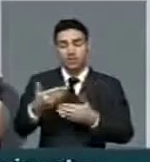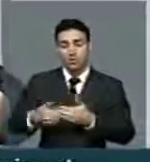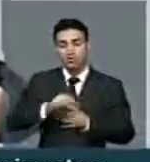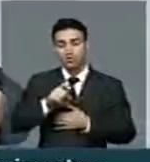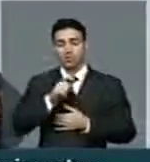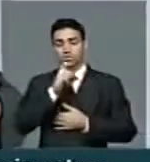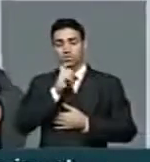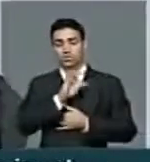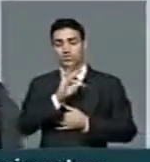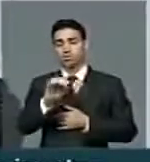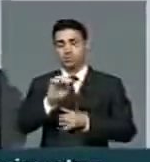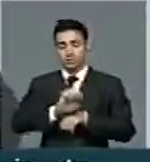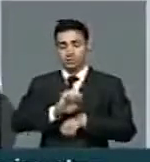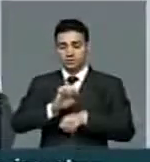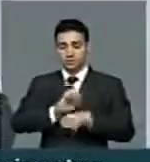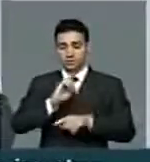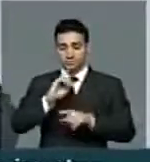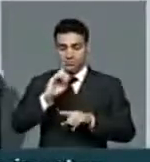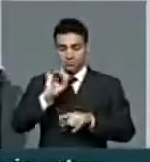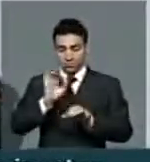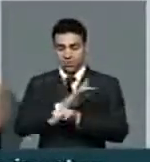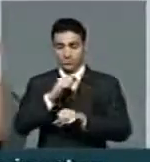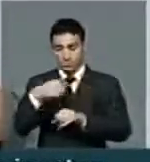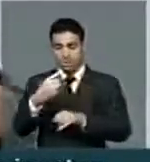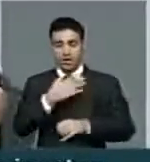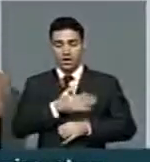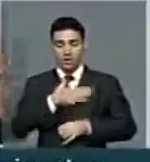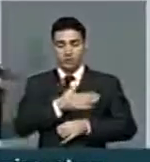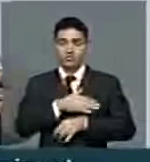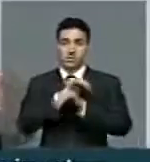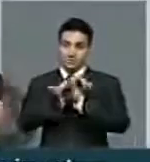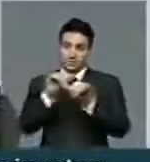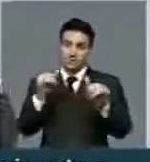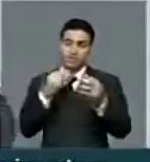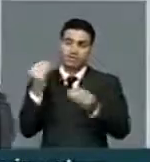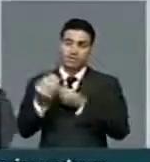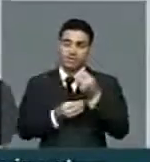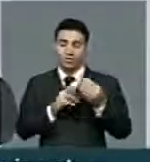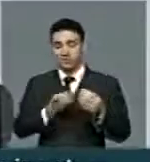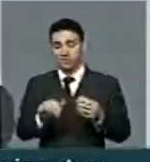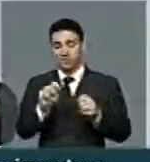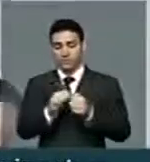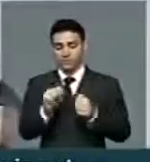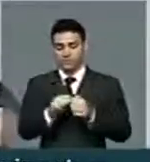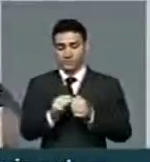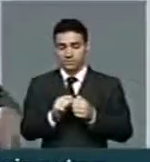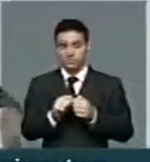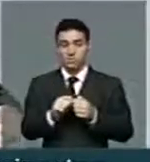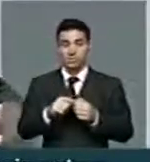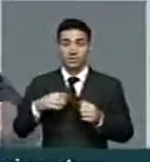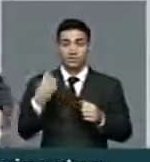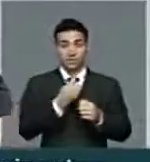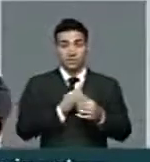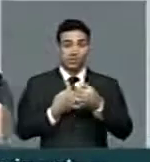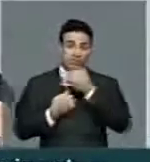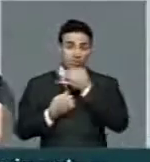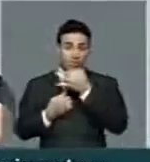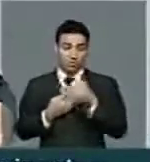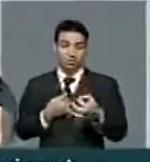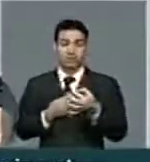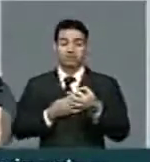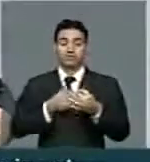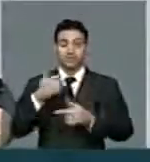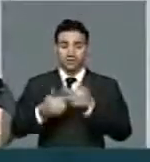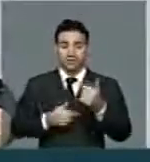todos os estados e a partir de agosto isso ser noticiado, como é que vai ser trabalhado, etc. Do nosso ponto de vista, a dedicação do